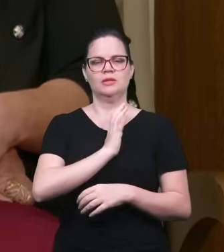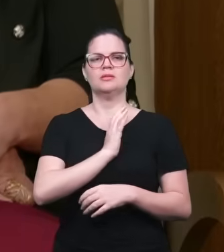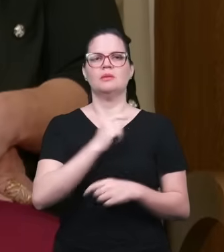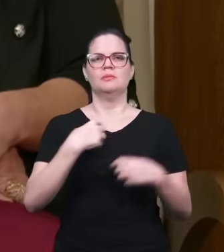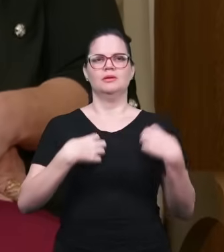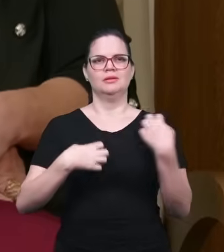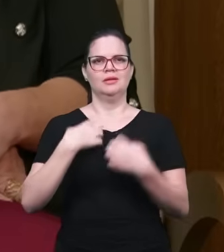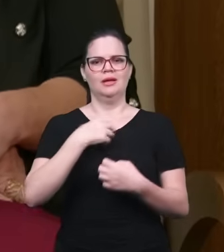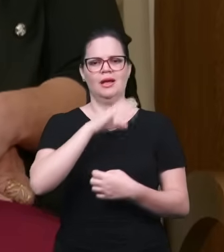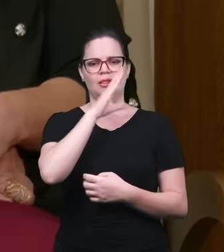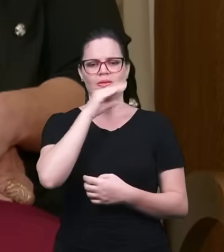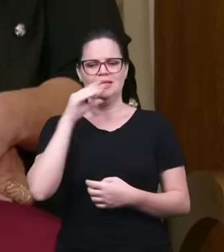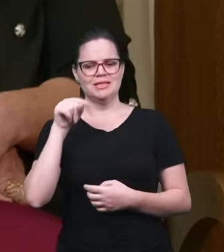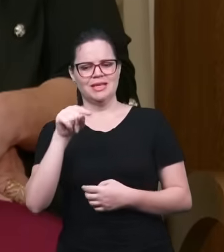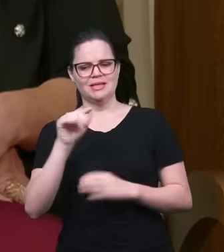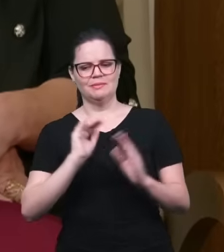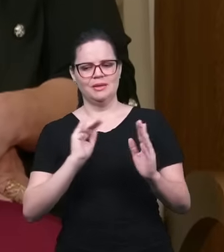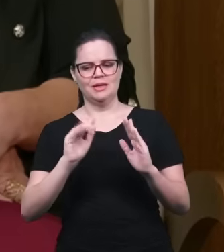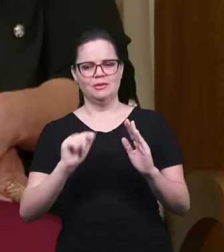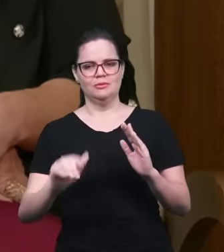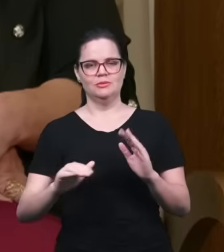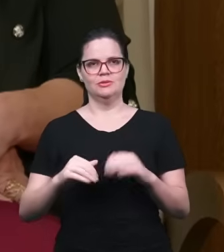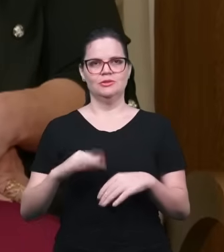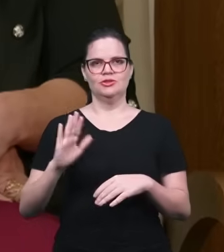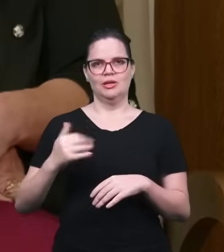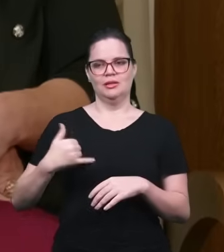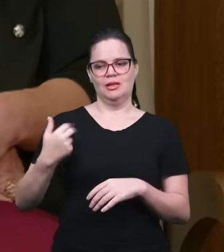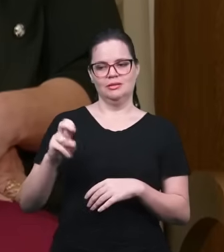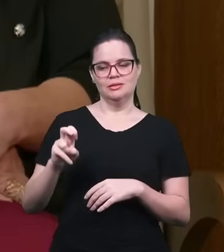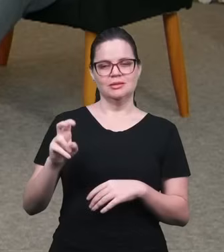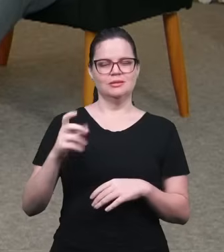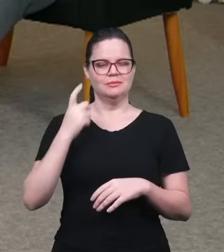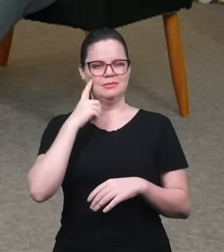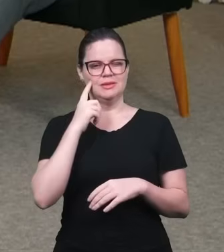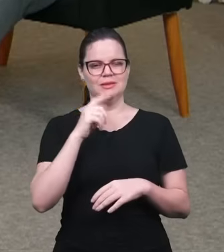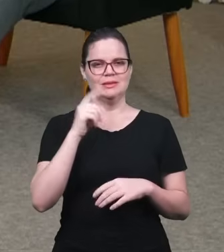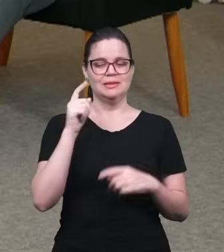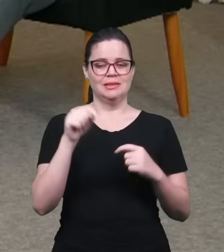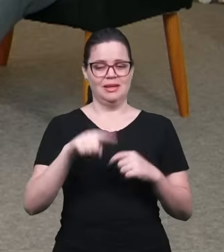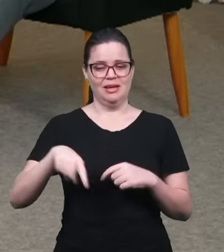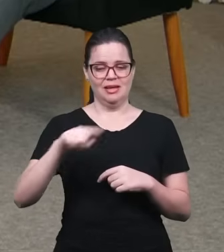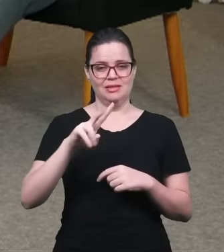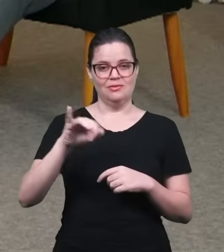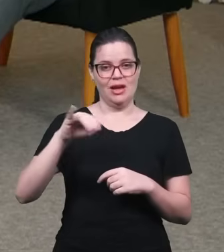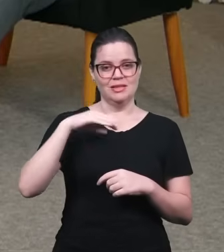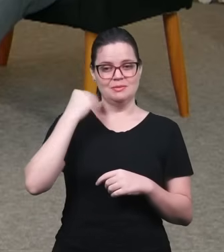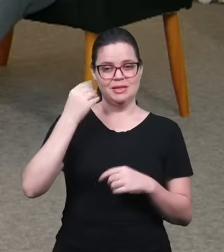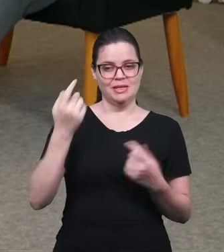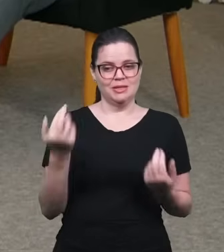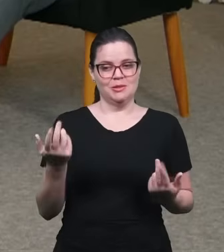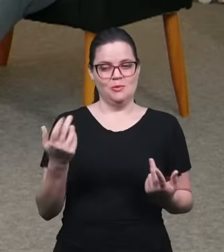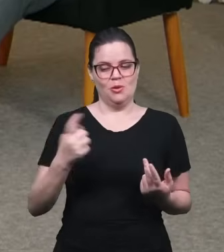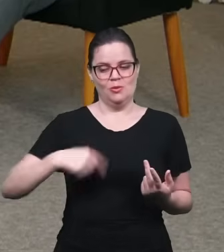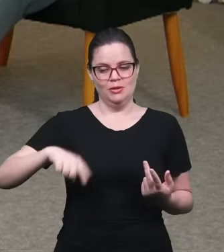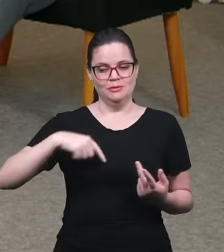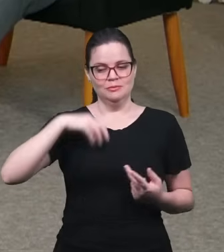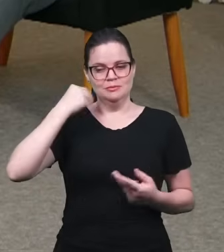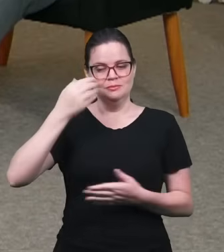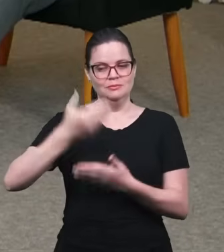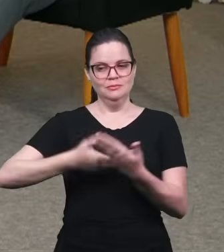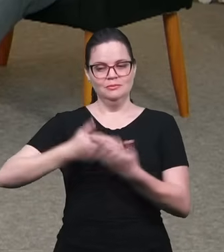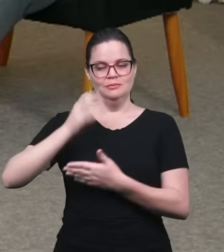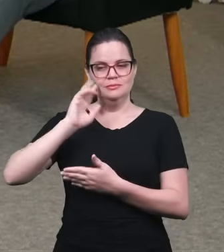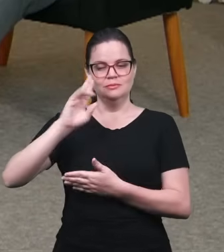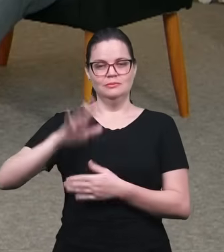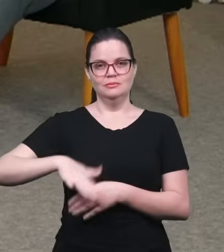da adolescência, a outra, né, fazendo 5 anos, e você fala, será que eles vão ter essa mesma experiência, né, pelo Senhor, aquilo